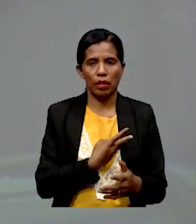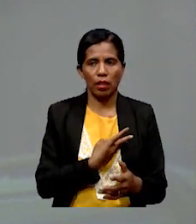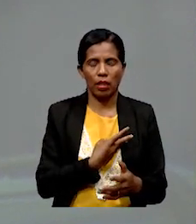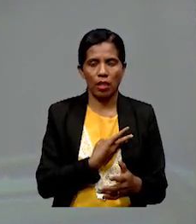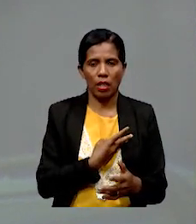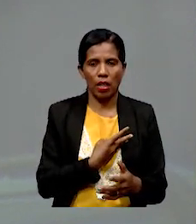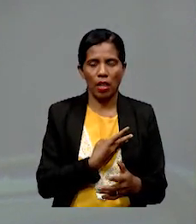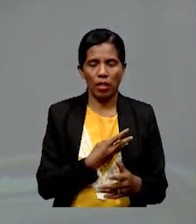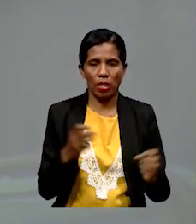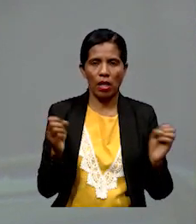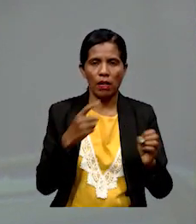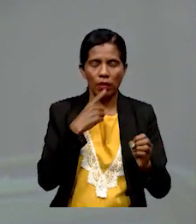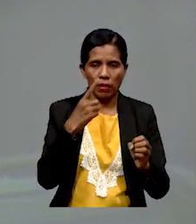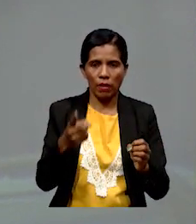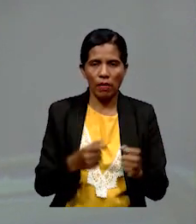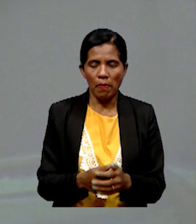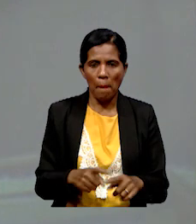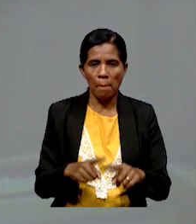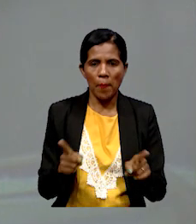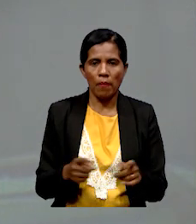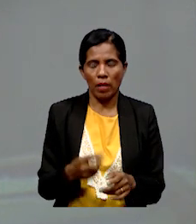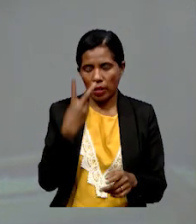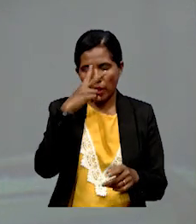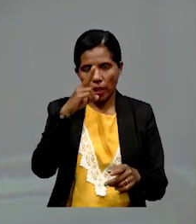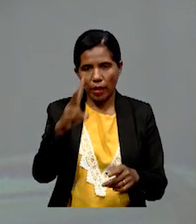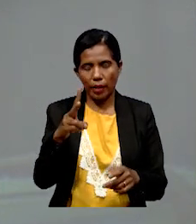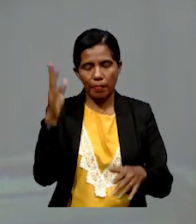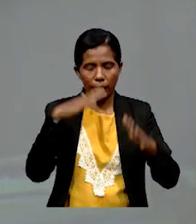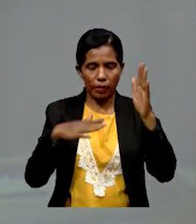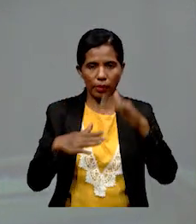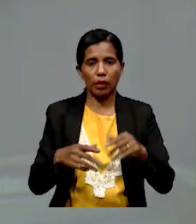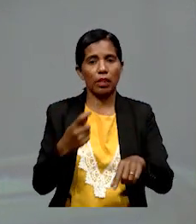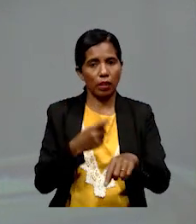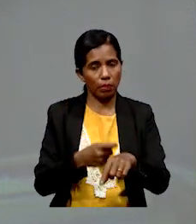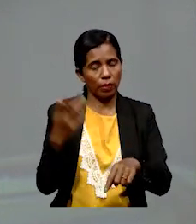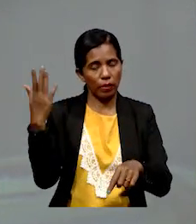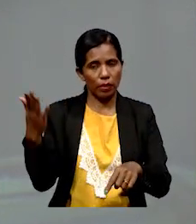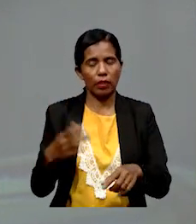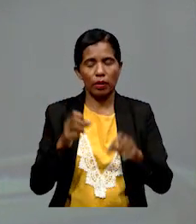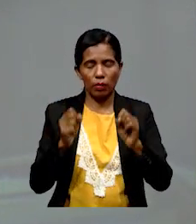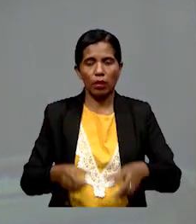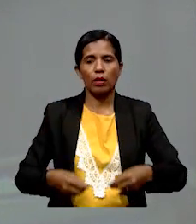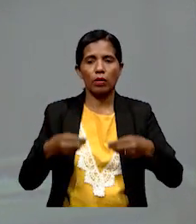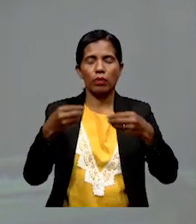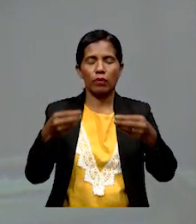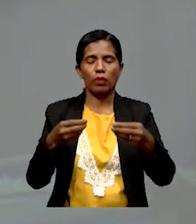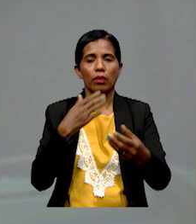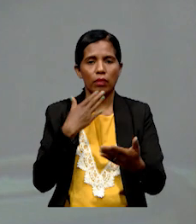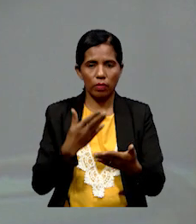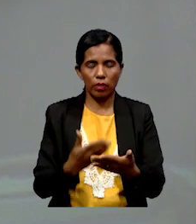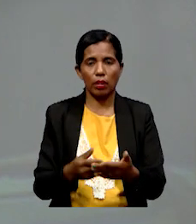lá condena, mas bem, está condena ato. E, ao mesmo tempo, propõe soluções. Solução que